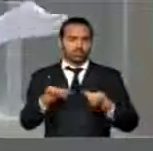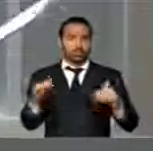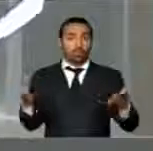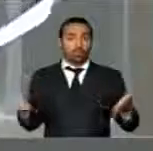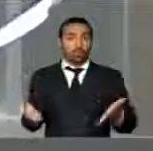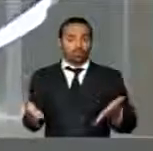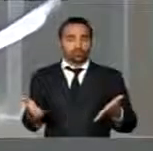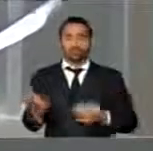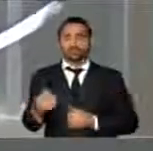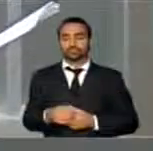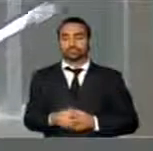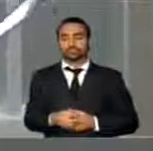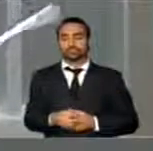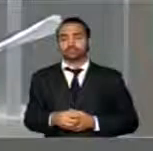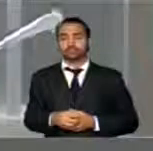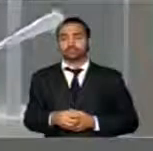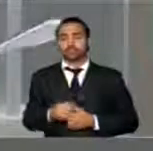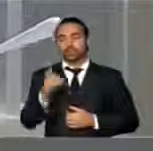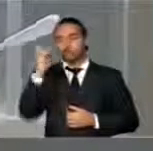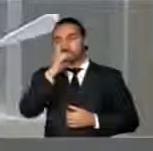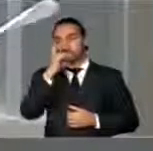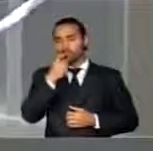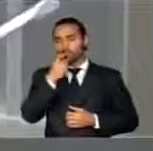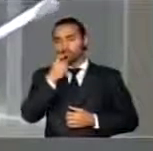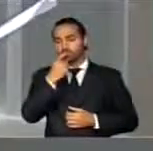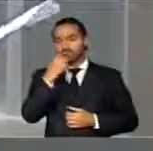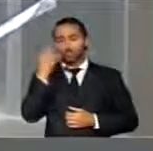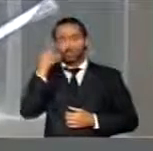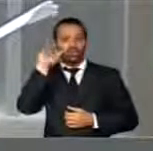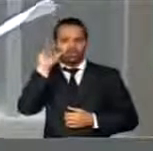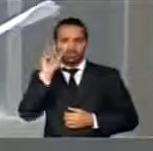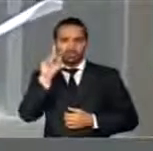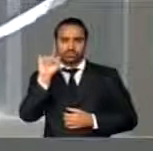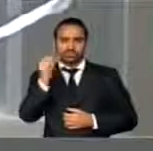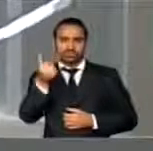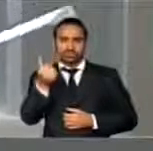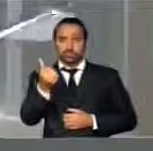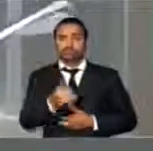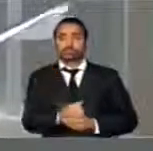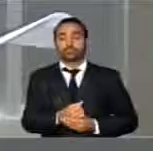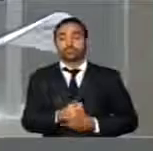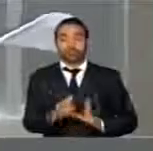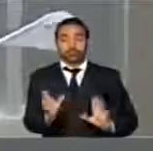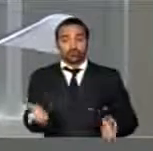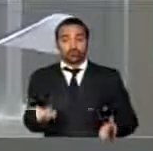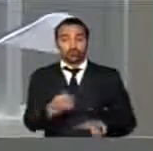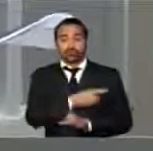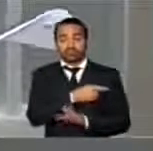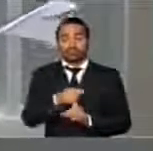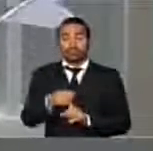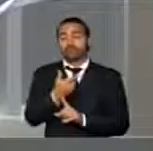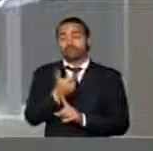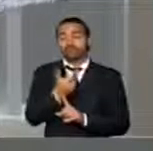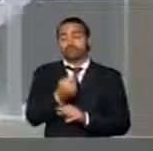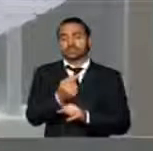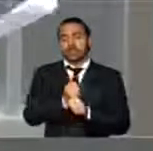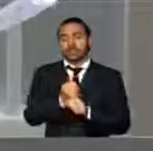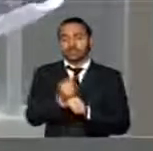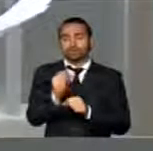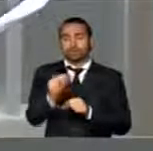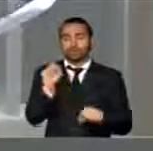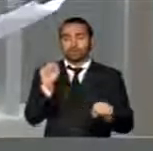no domingo próximo passado, no caso ontem, dia 6, completaram-se 27 anos do